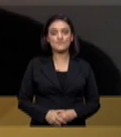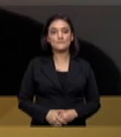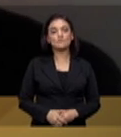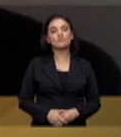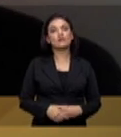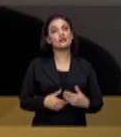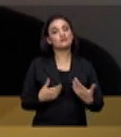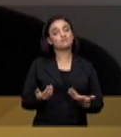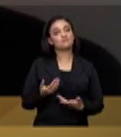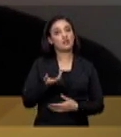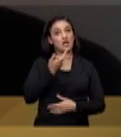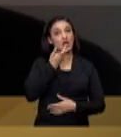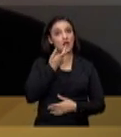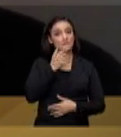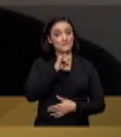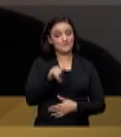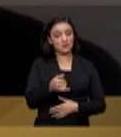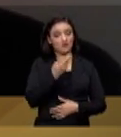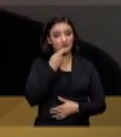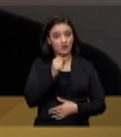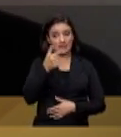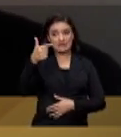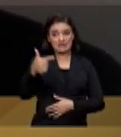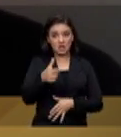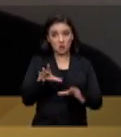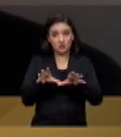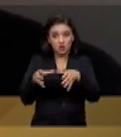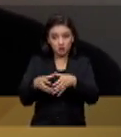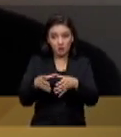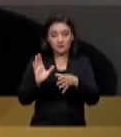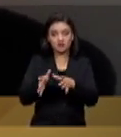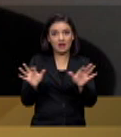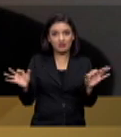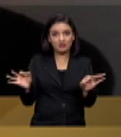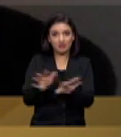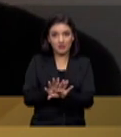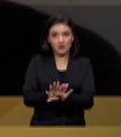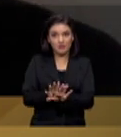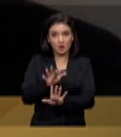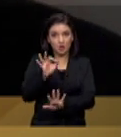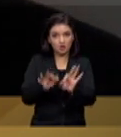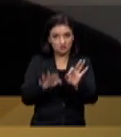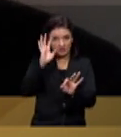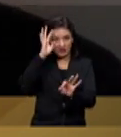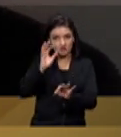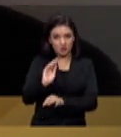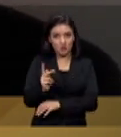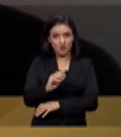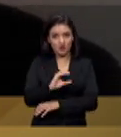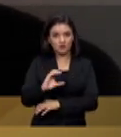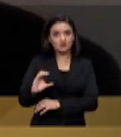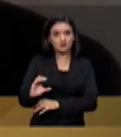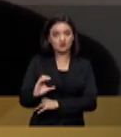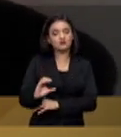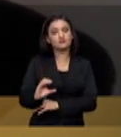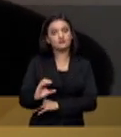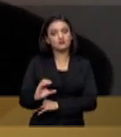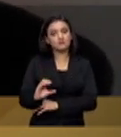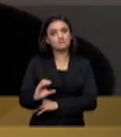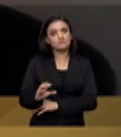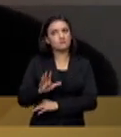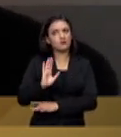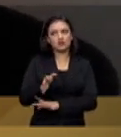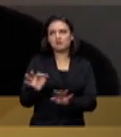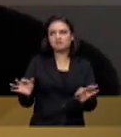desse relatório, que concluiu o julgamento do habeas corpus especificamente mencionado nesse